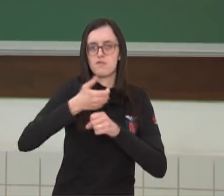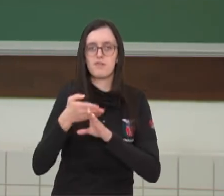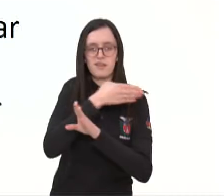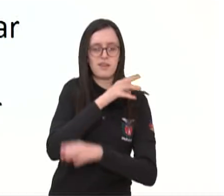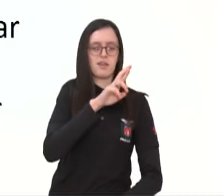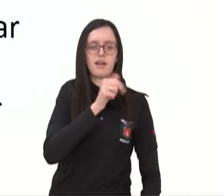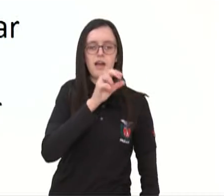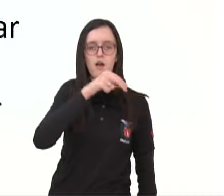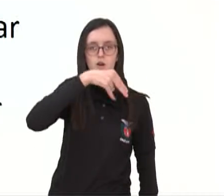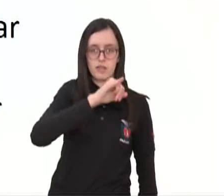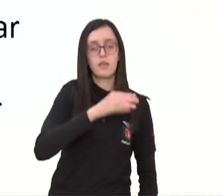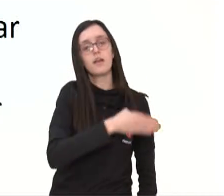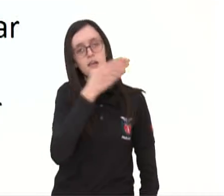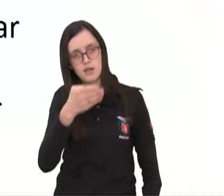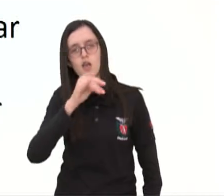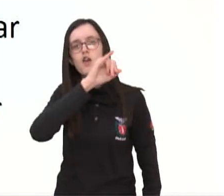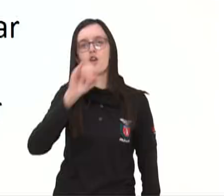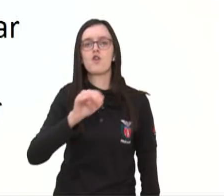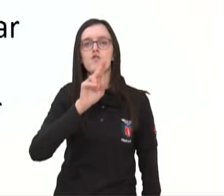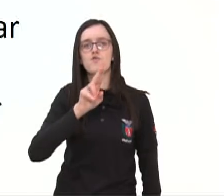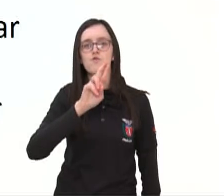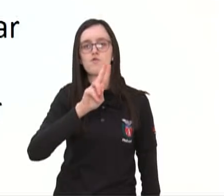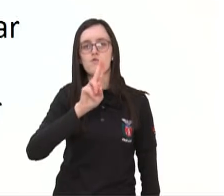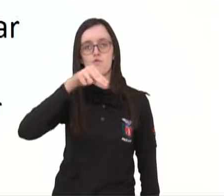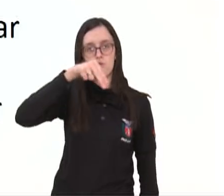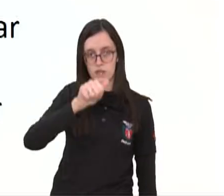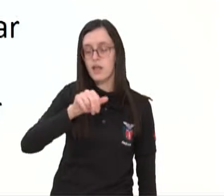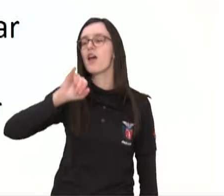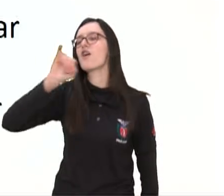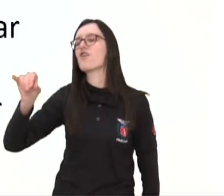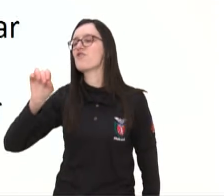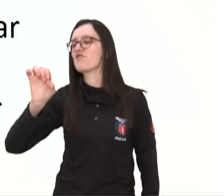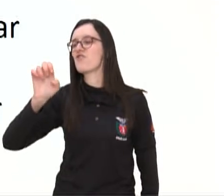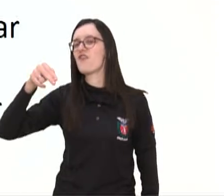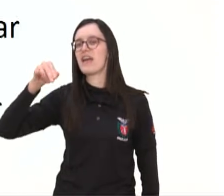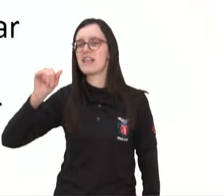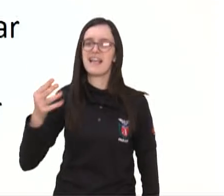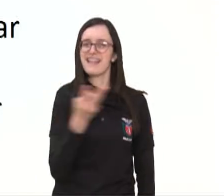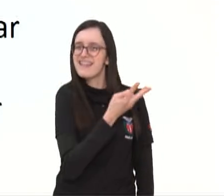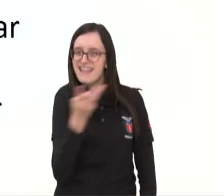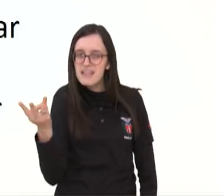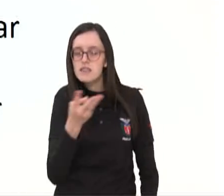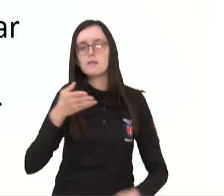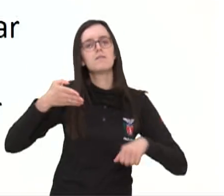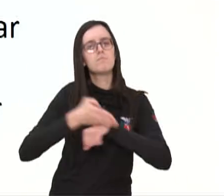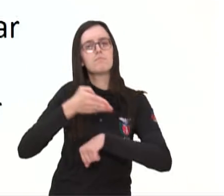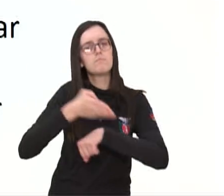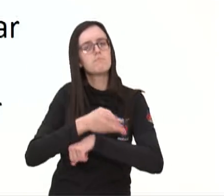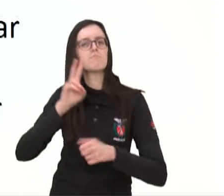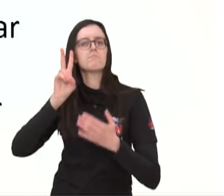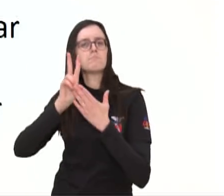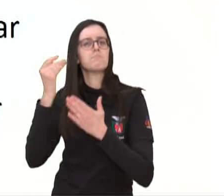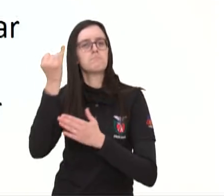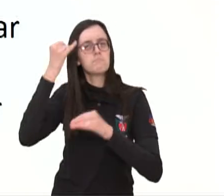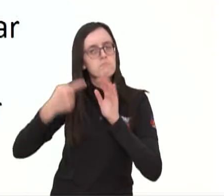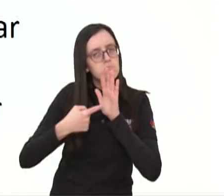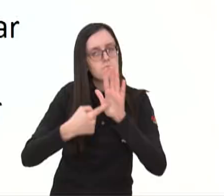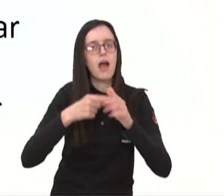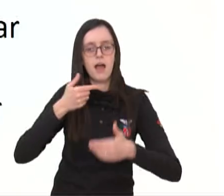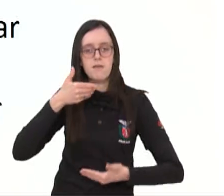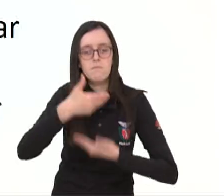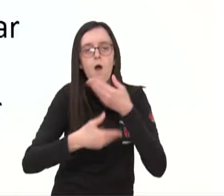anterior, o Mário Juruna e a Joênia Wapichana, mostrando essa participação indígena no